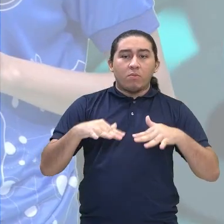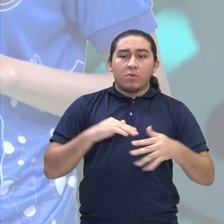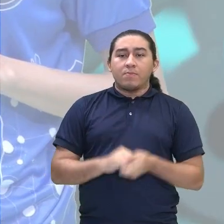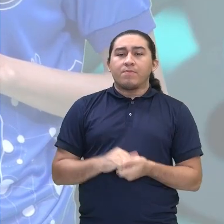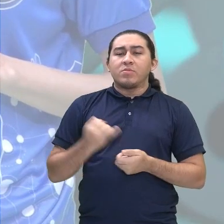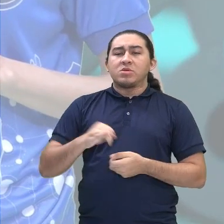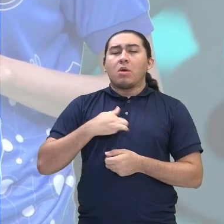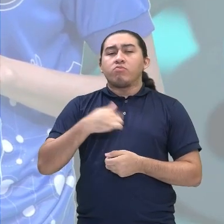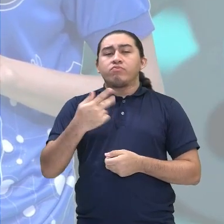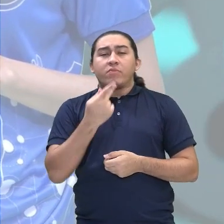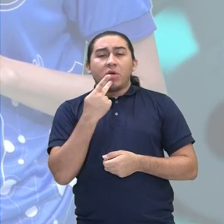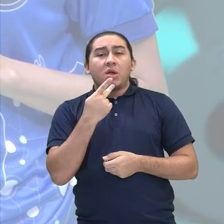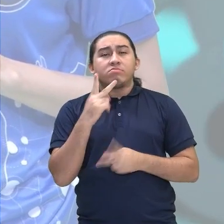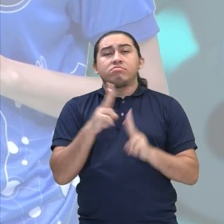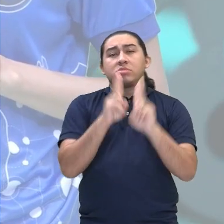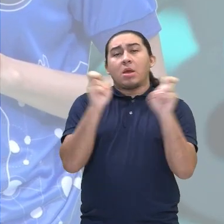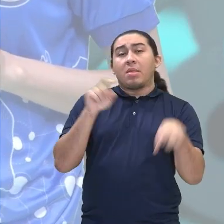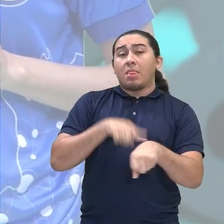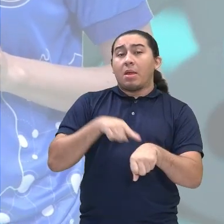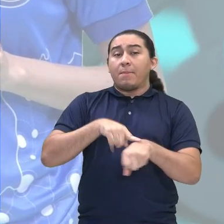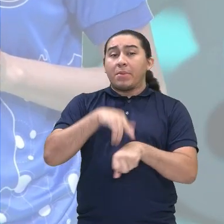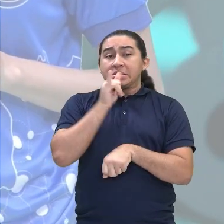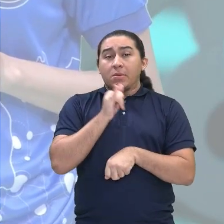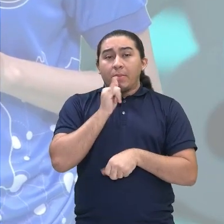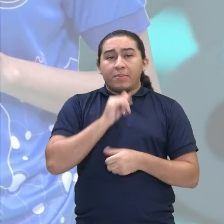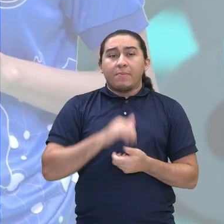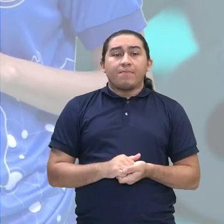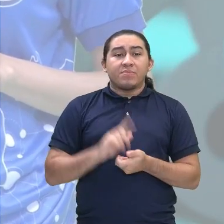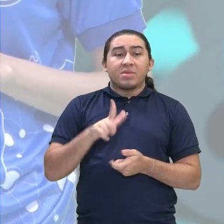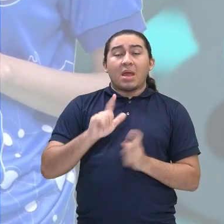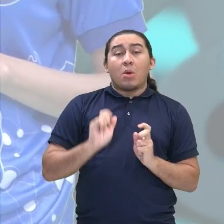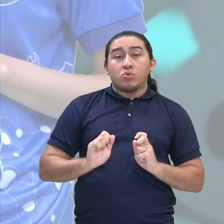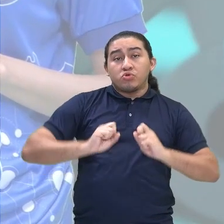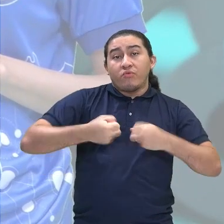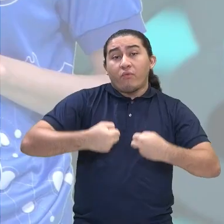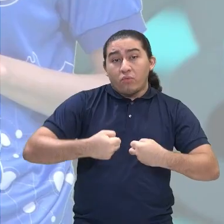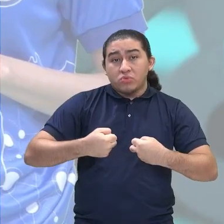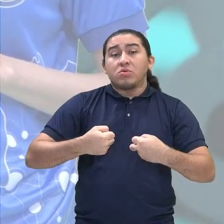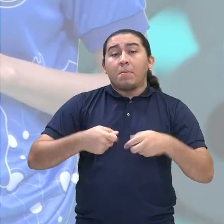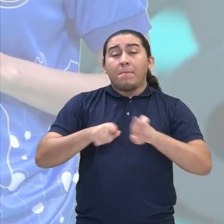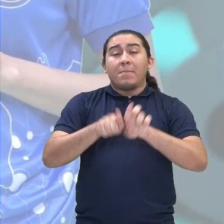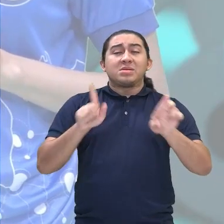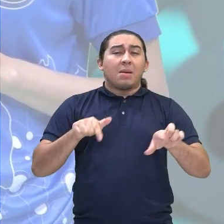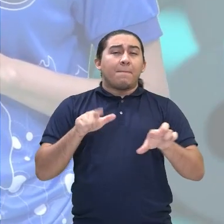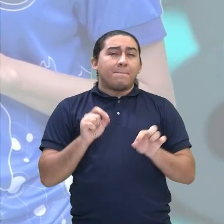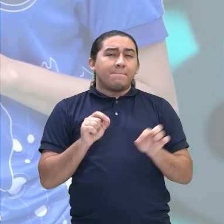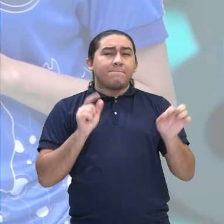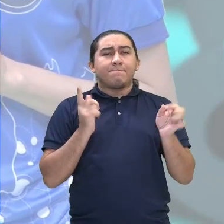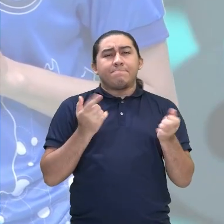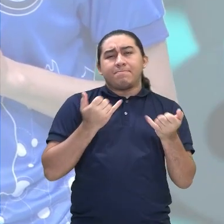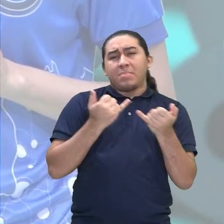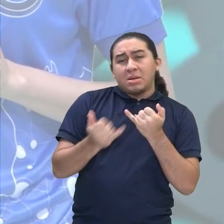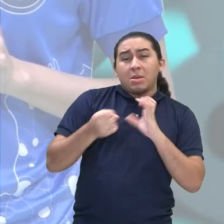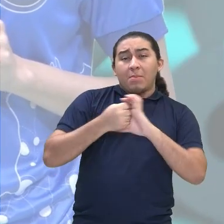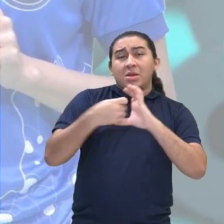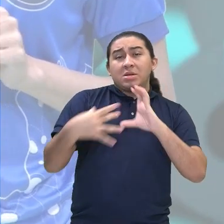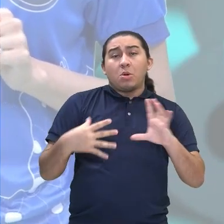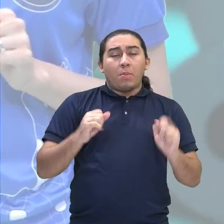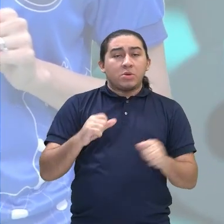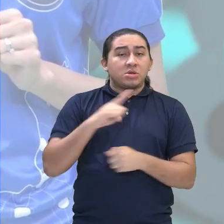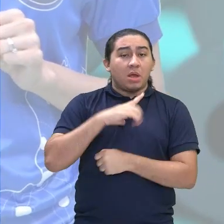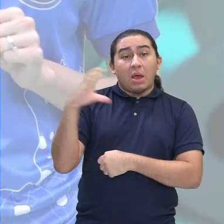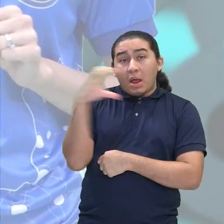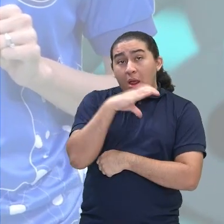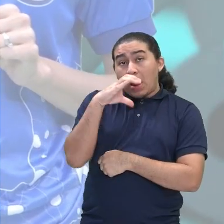do tempo, vou estar trazendo a questão do esforço voltado de uma forma súbita, que pode ser mais rápida, pode